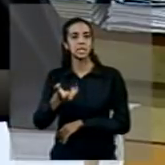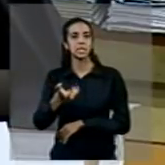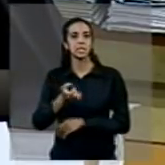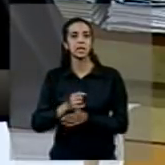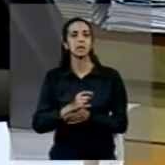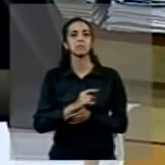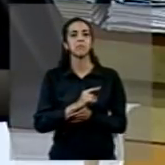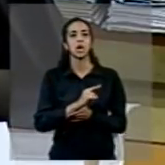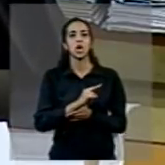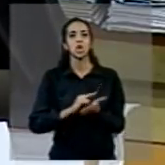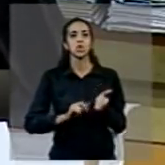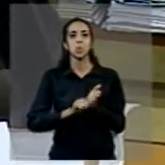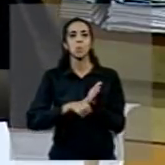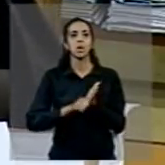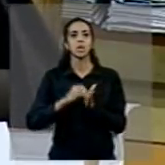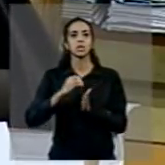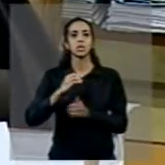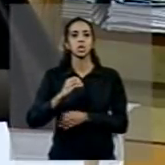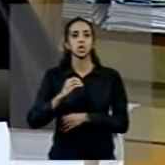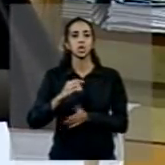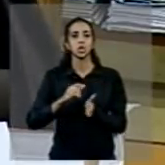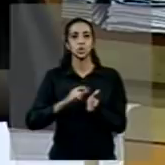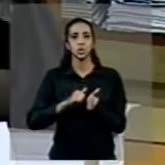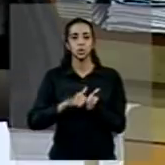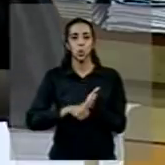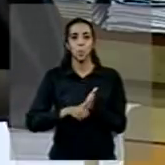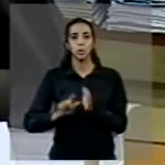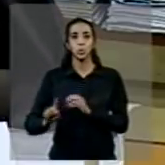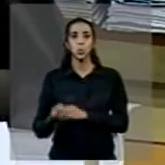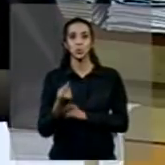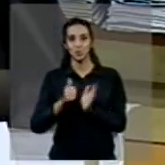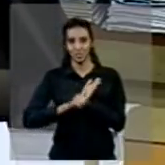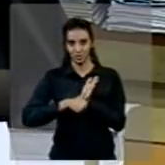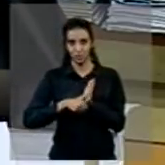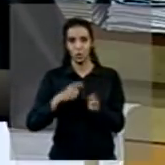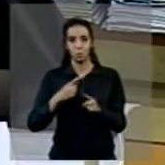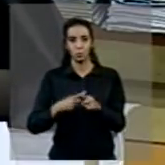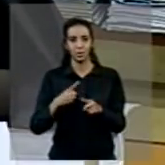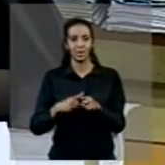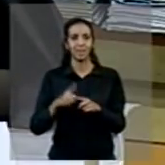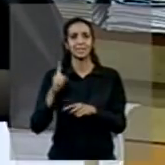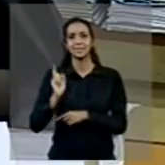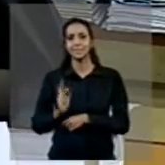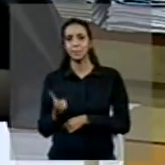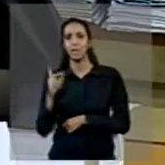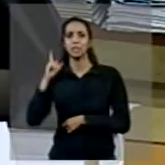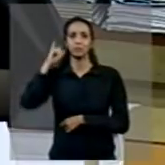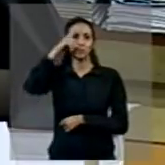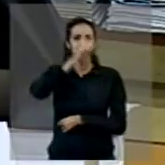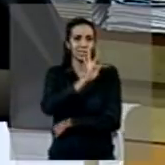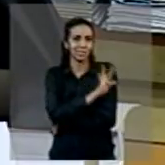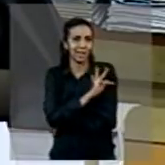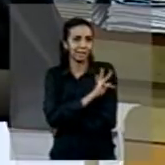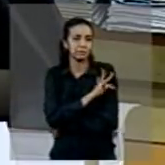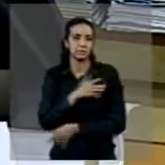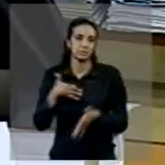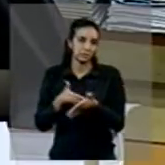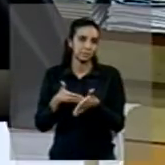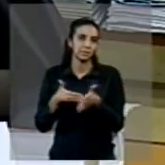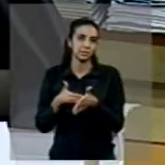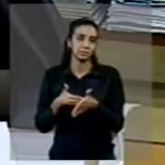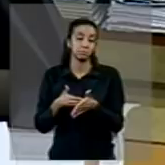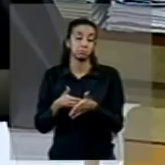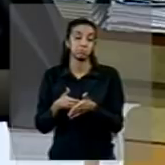de identidade, mas que tinha sempre dificuldades técnicas intransponíveis. E